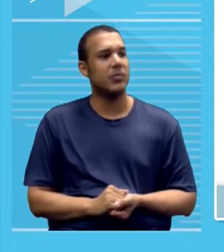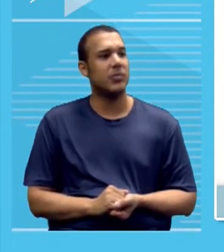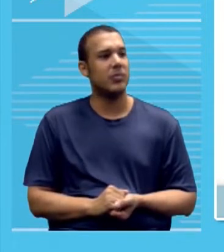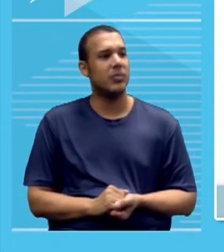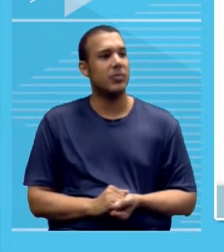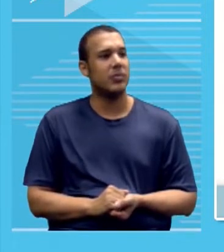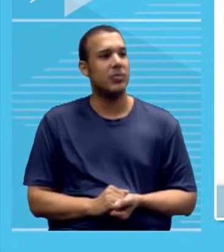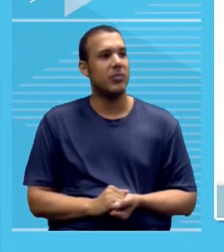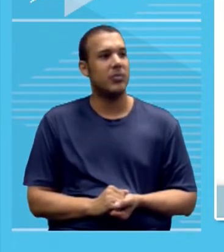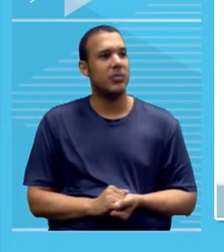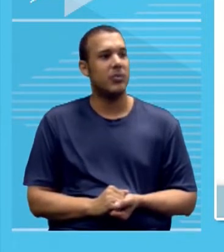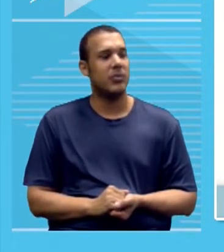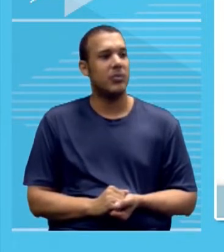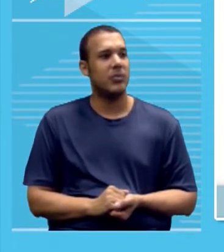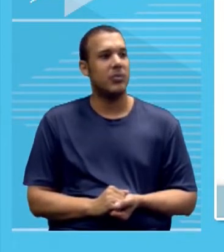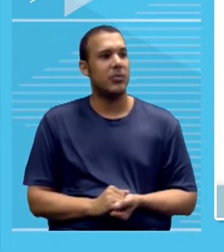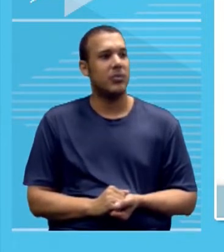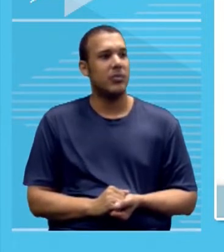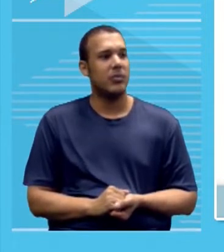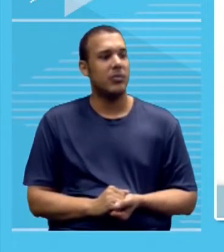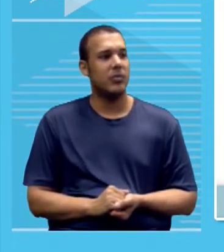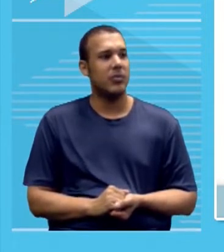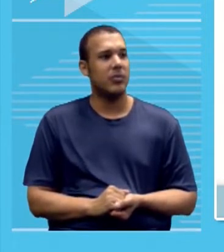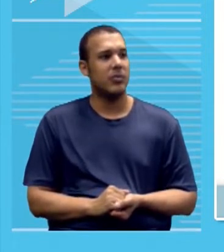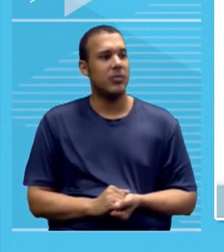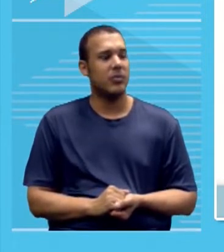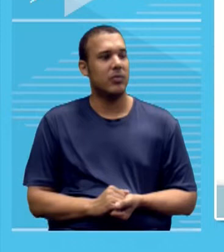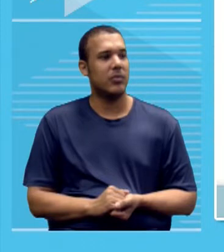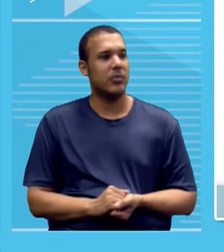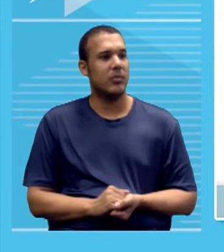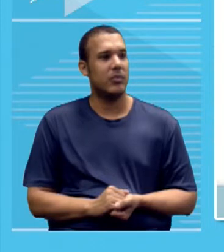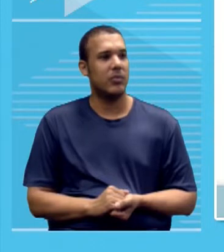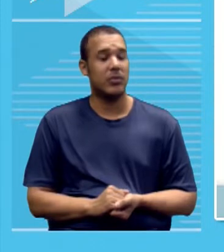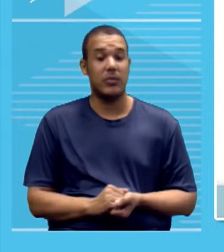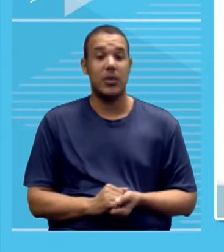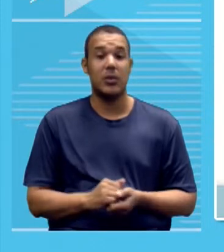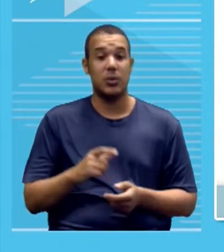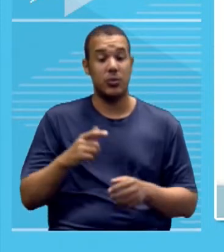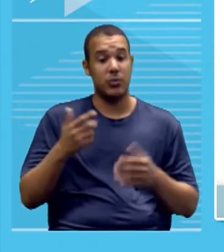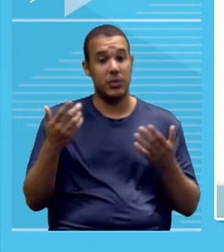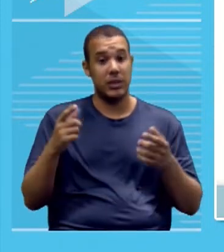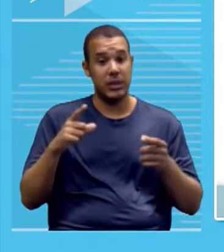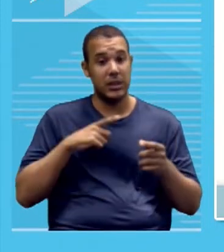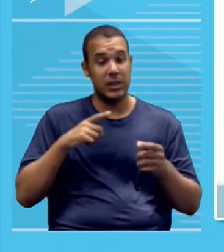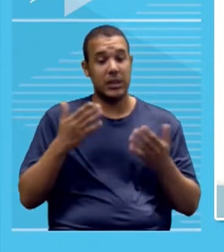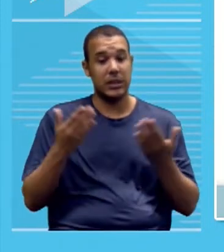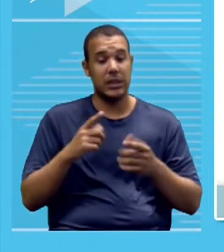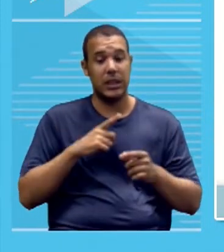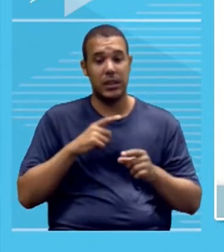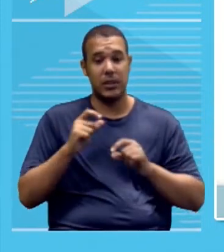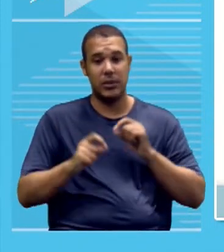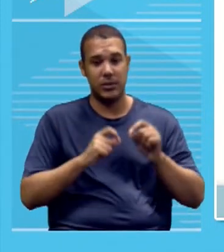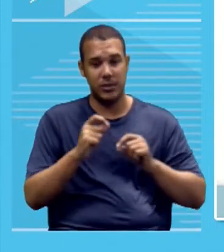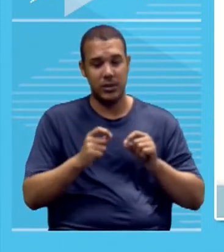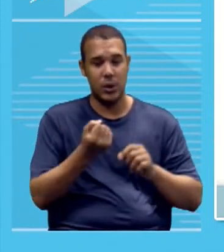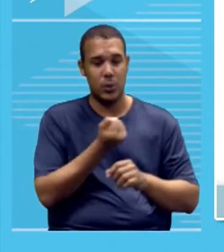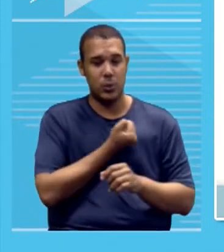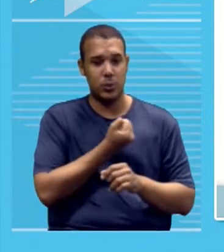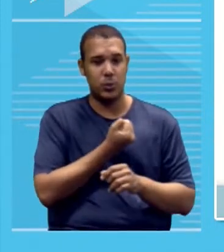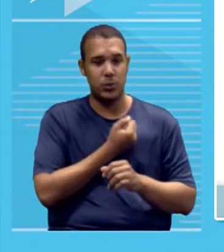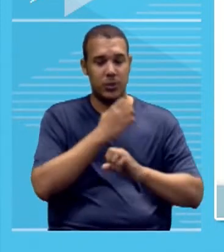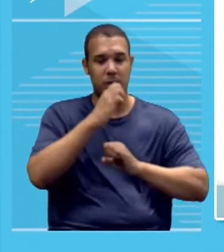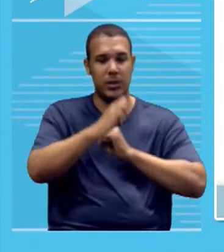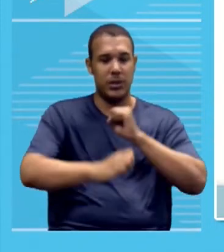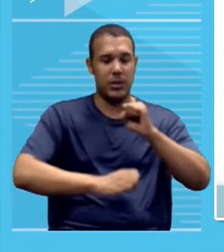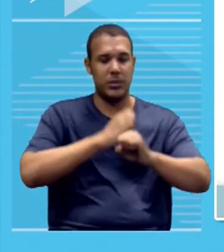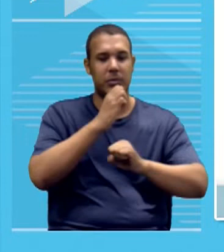igual ao número de elétrons vezes a carga elementar. Ele já te deu quem na questão? O número de elétrons, o